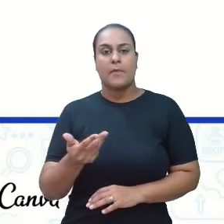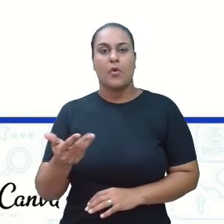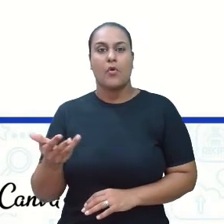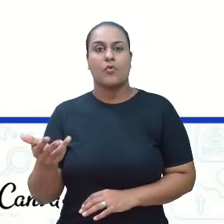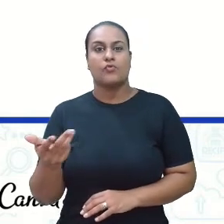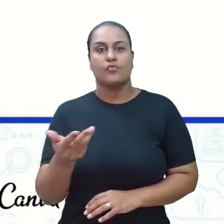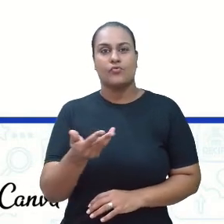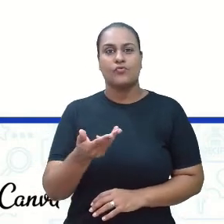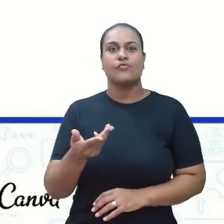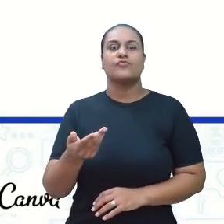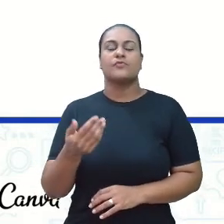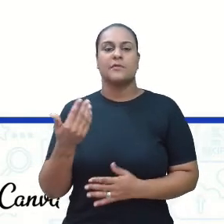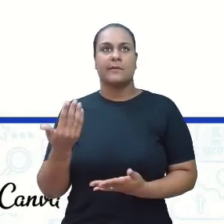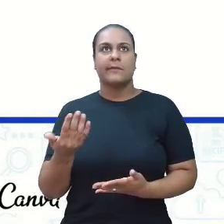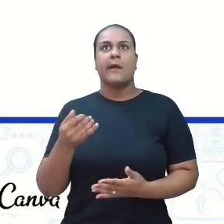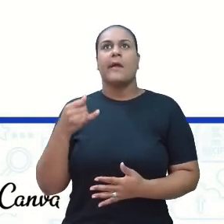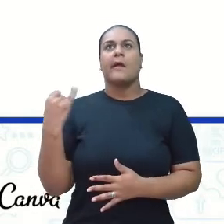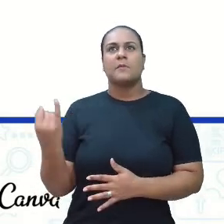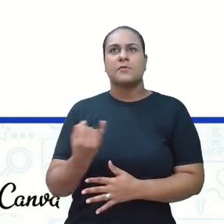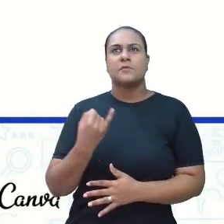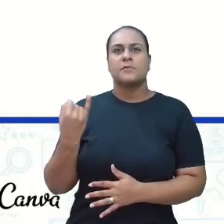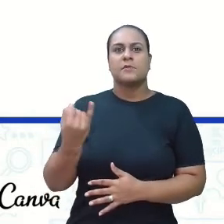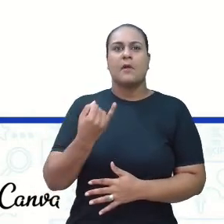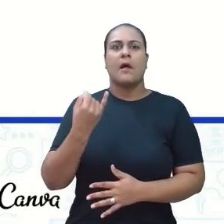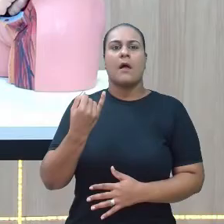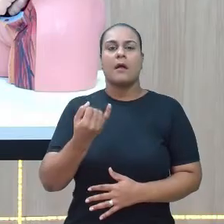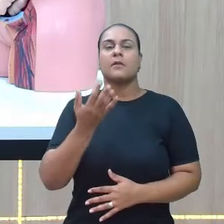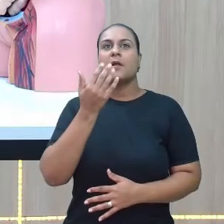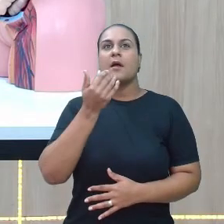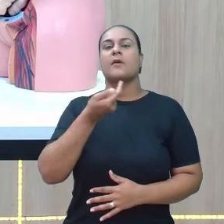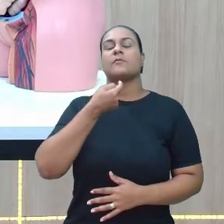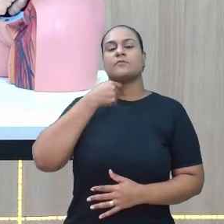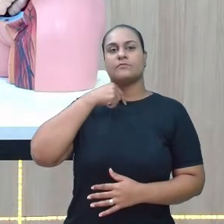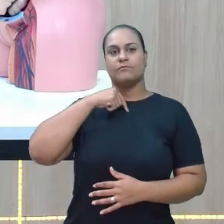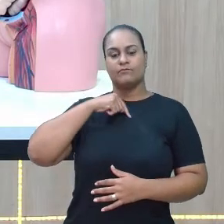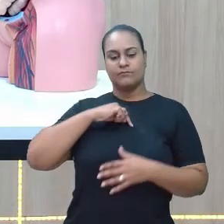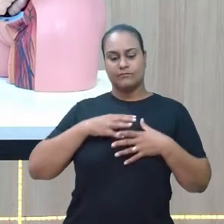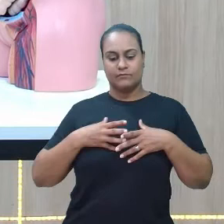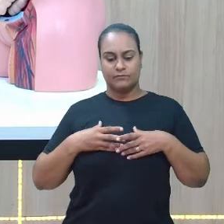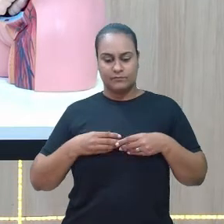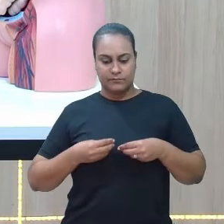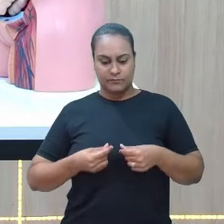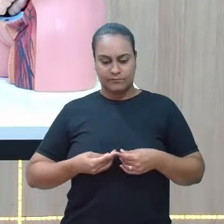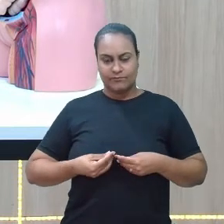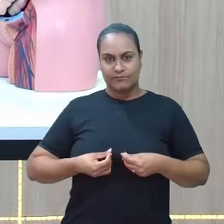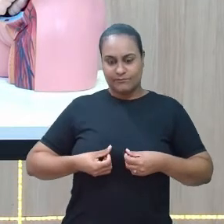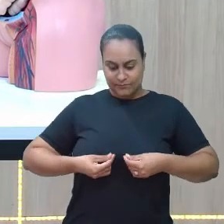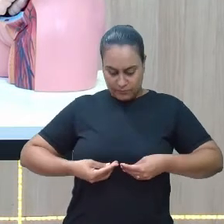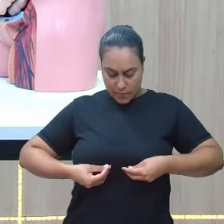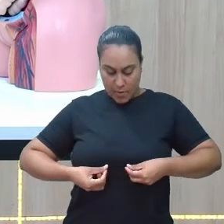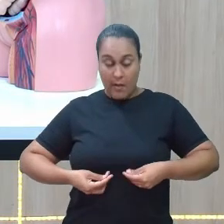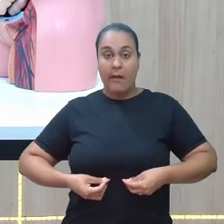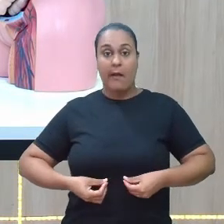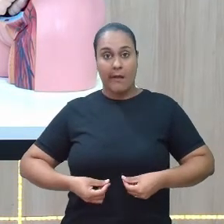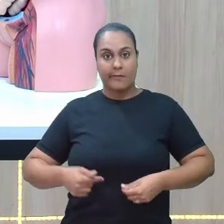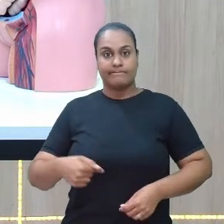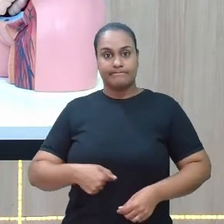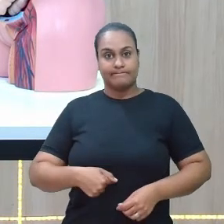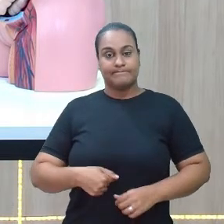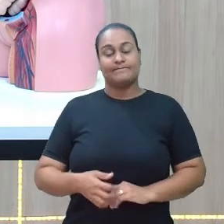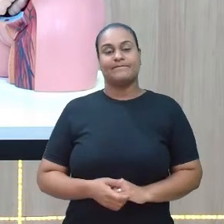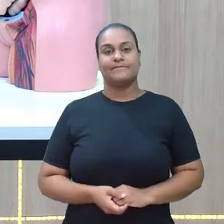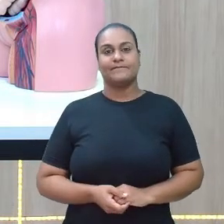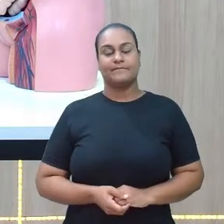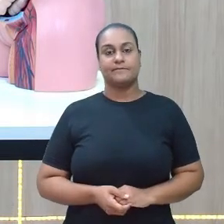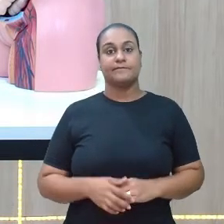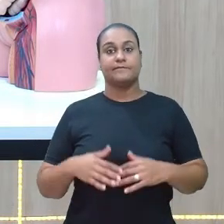substâncias que são imprescindíveis à digestão, fazendo com que os alimentos sejam digeridos.